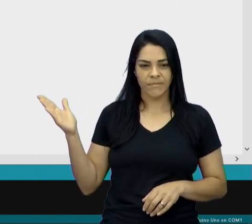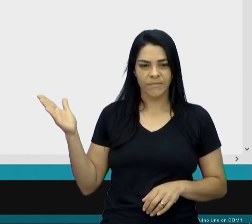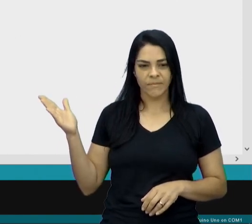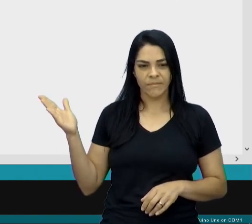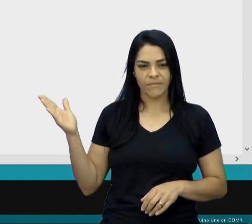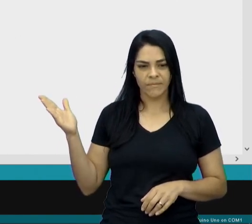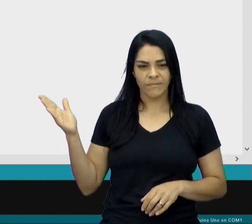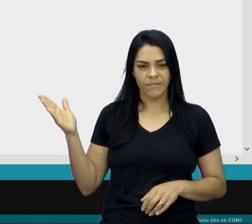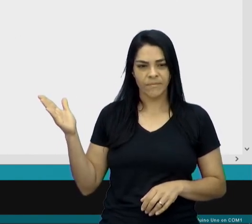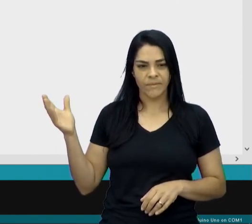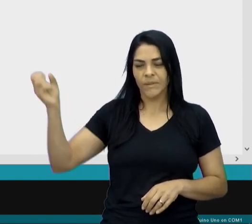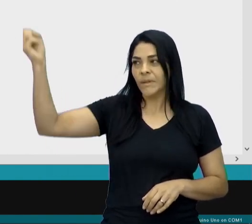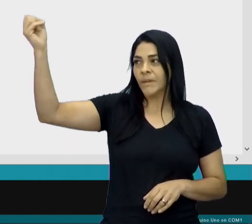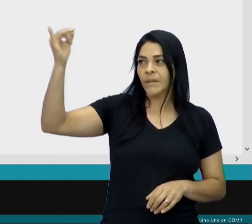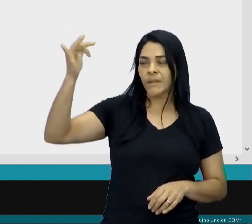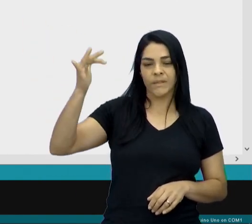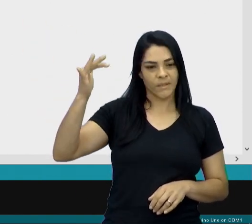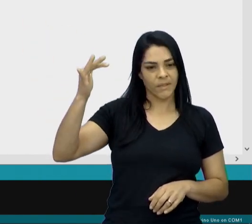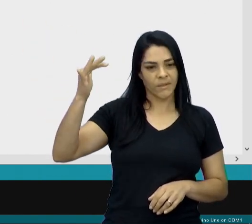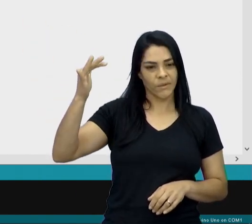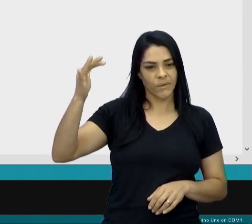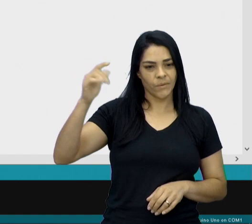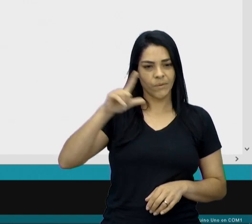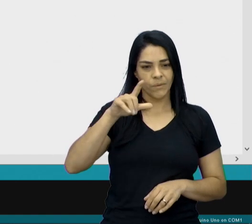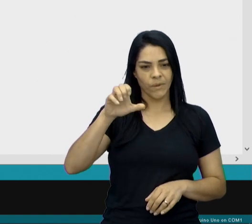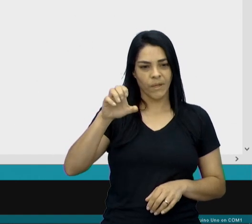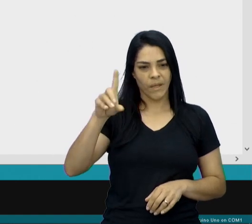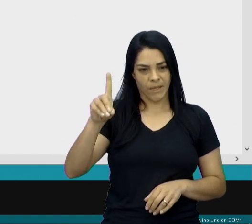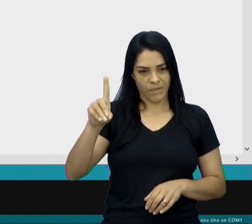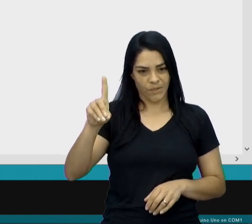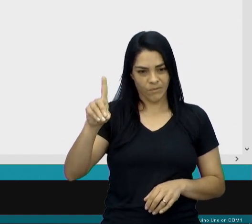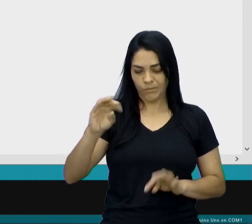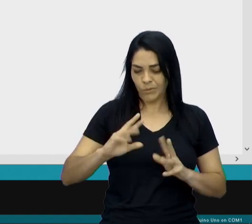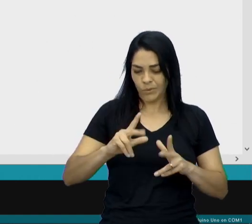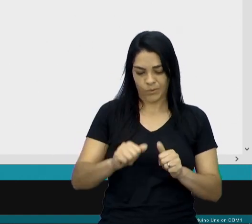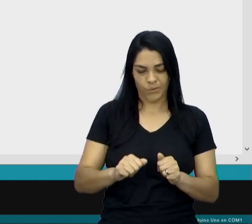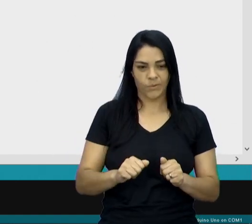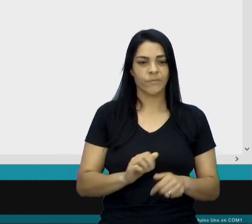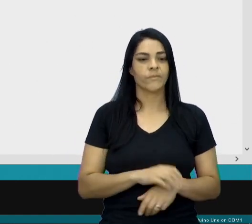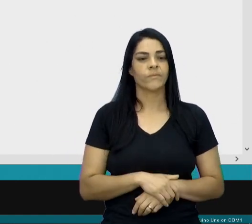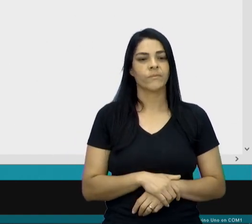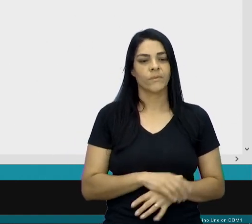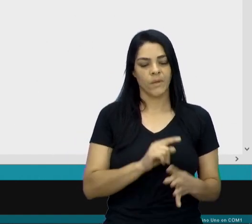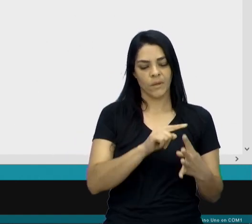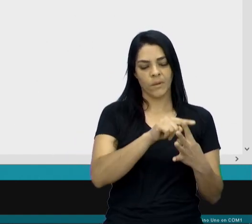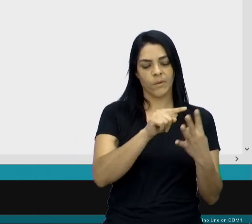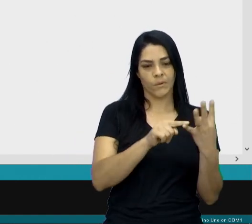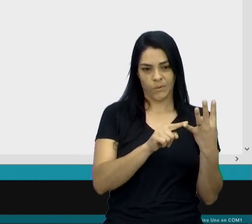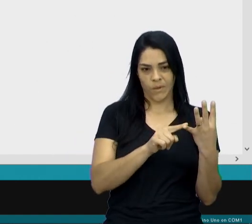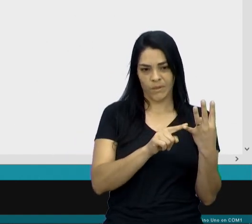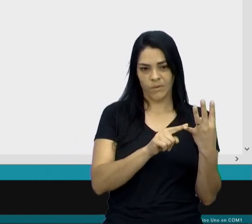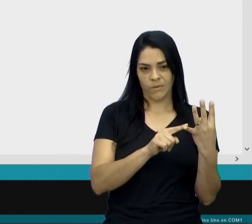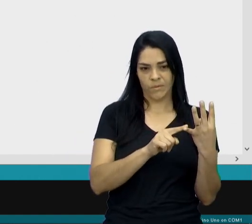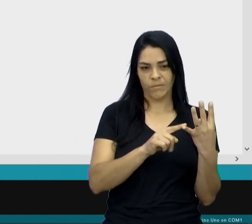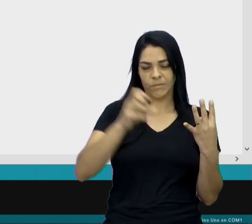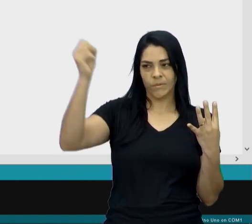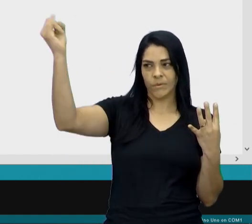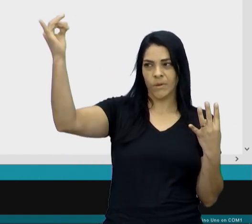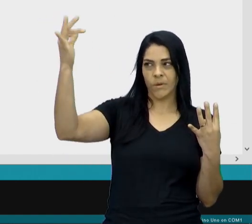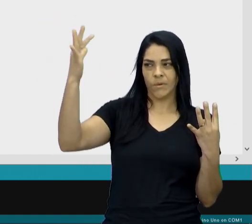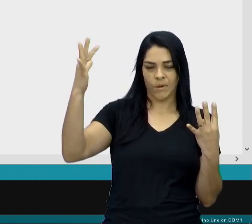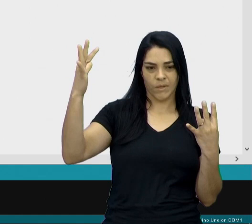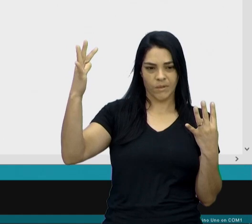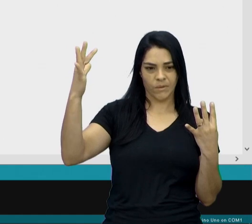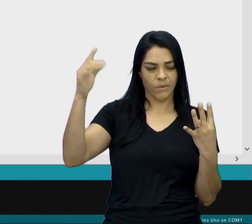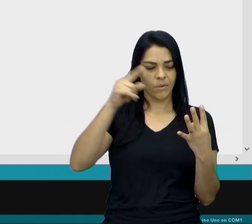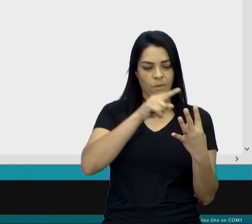vai acender. Então, acender os LEDs que estão aí nos pinos, tá certo? Vai acender cada